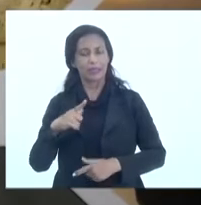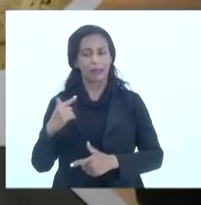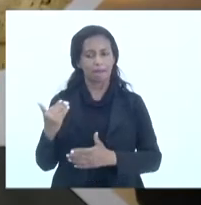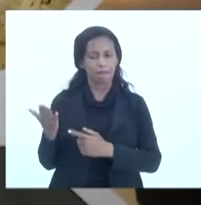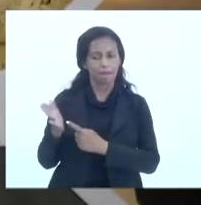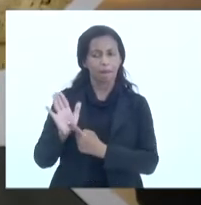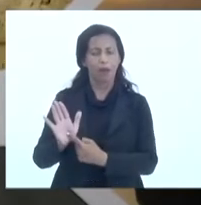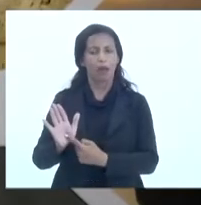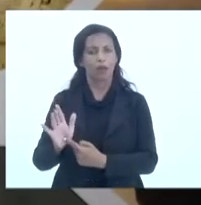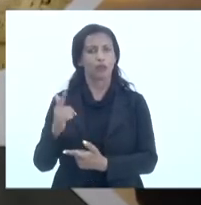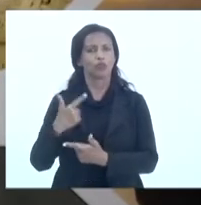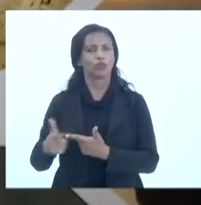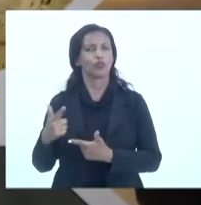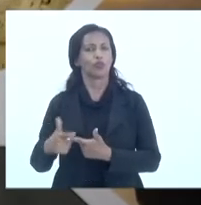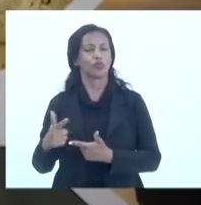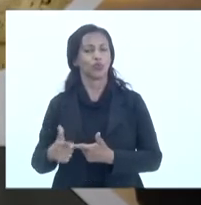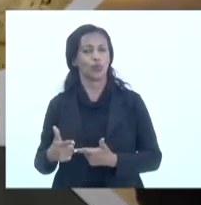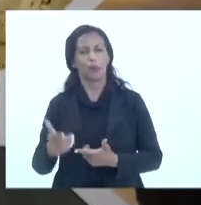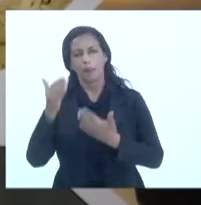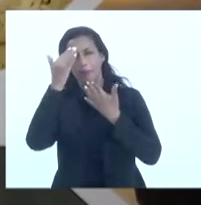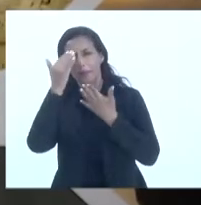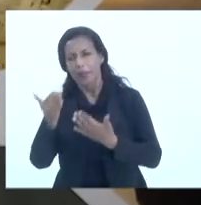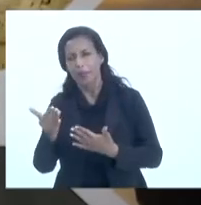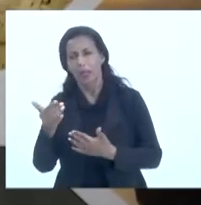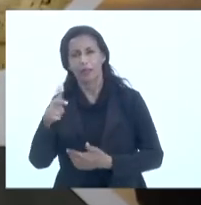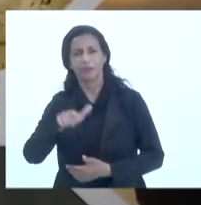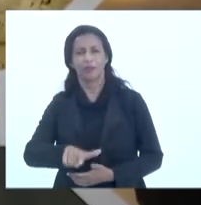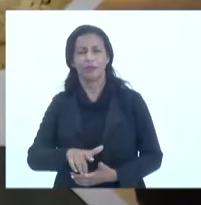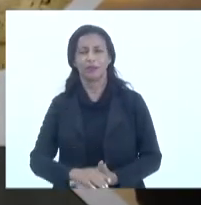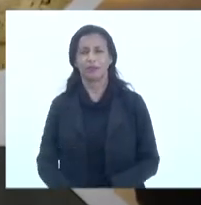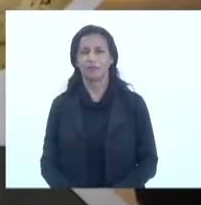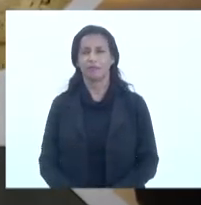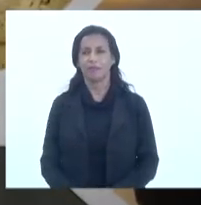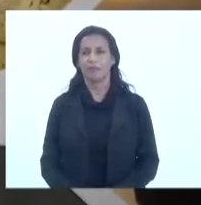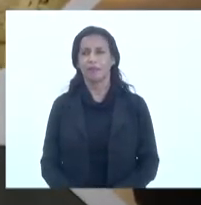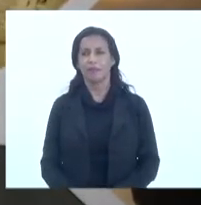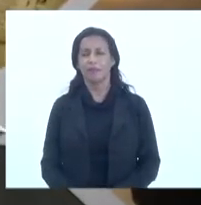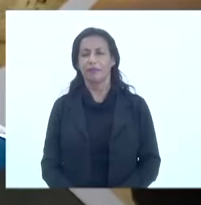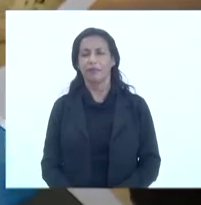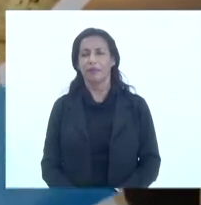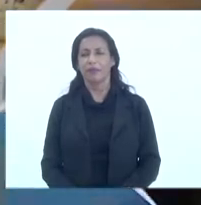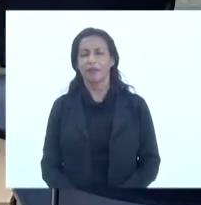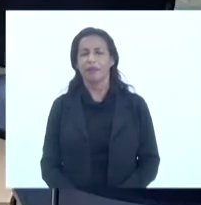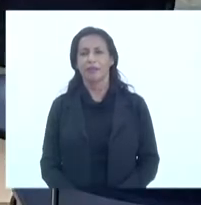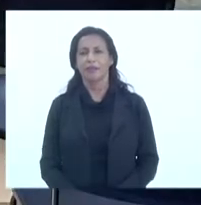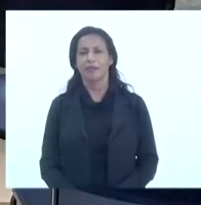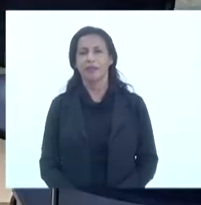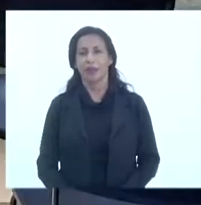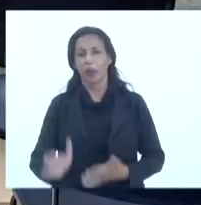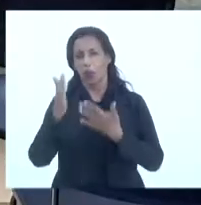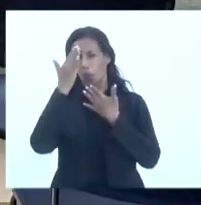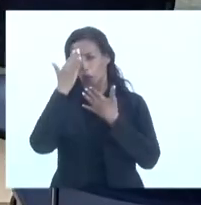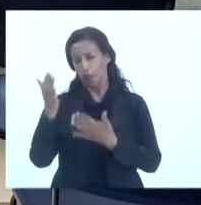problemas. Então, mais uma vez, obrigado. Um bom dia. Obrigado, professor.